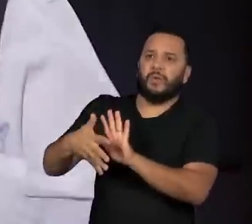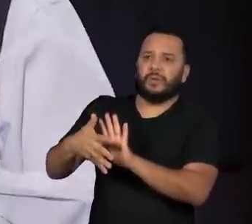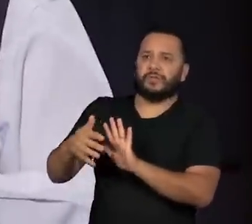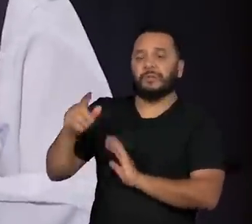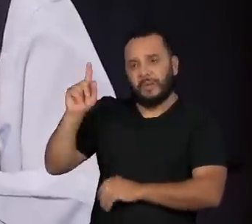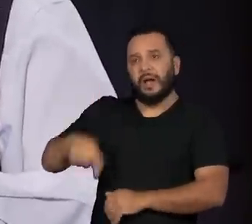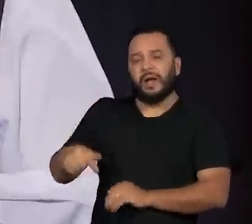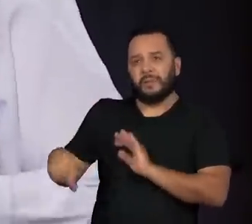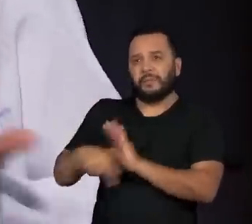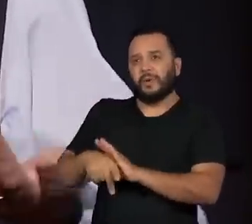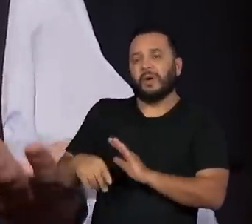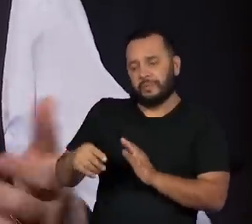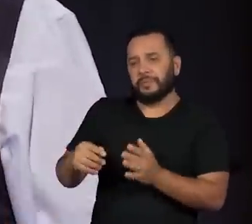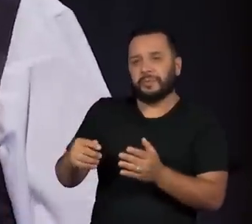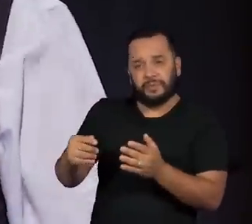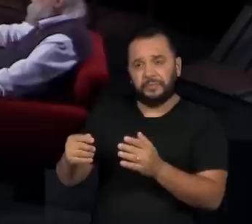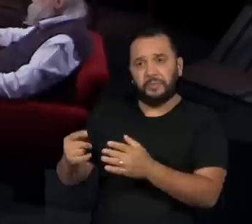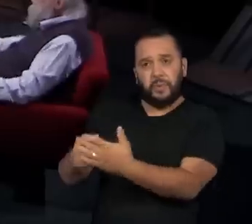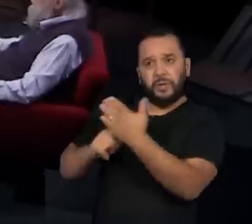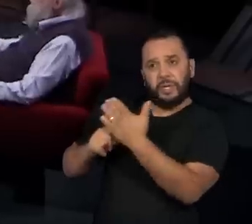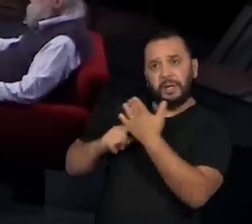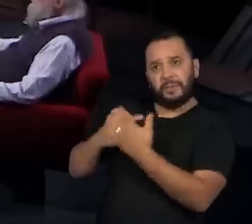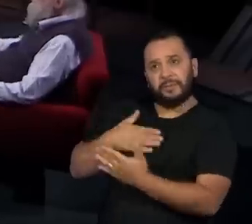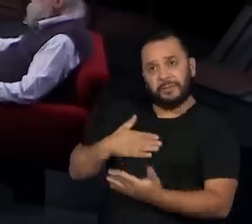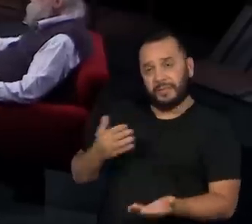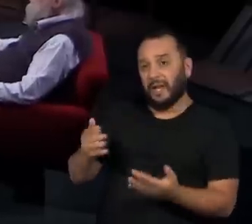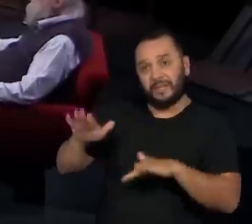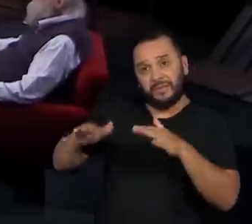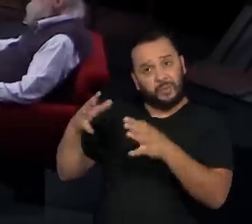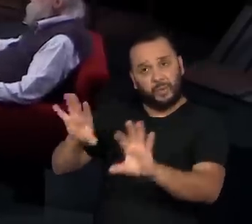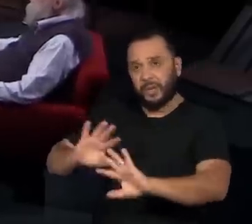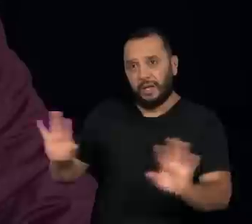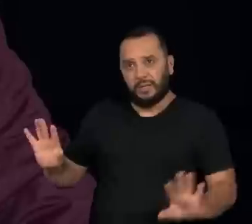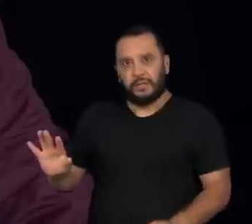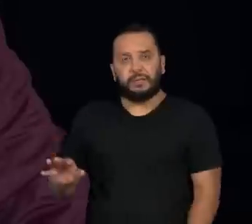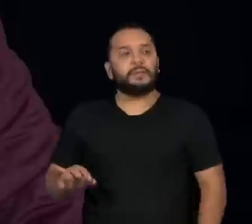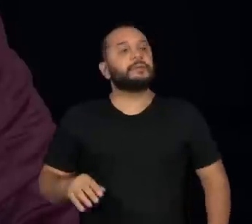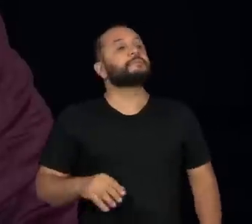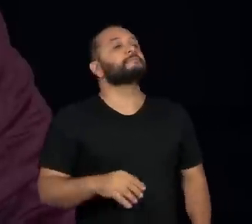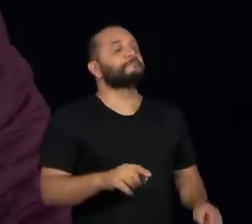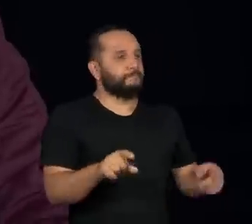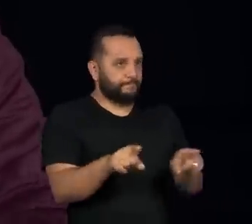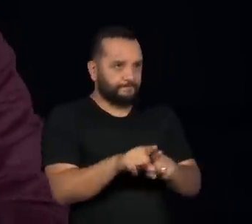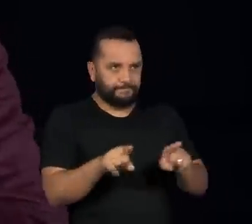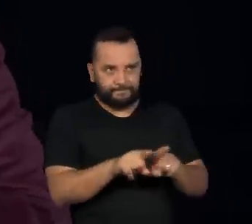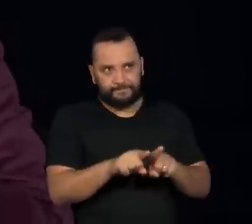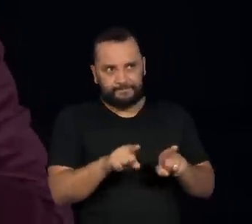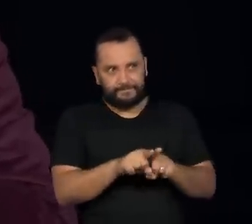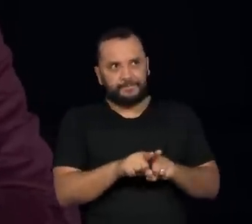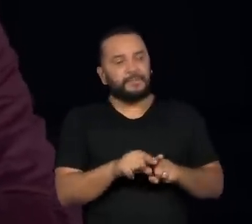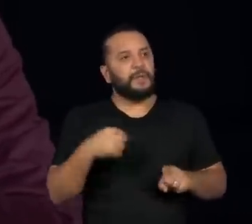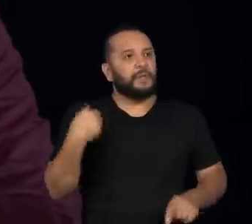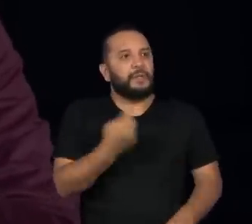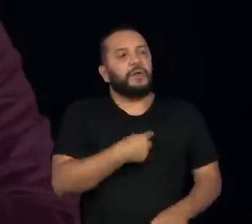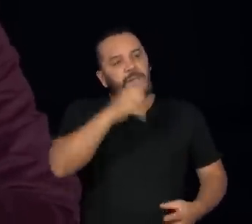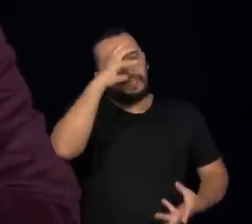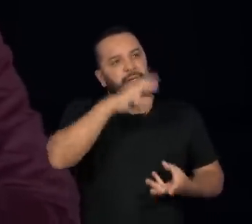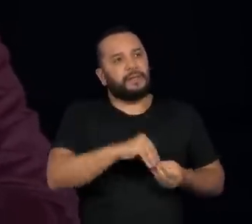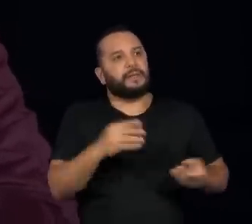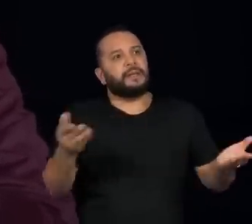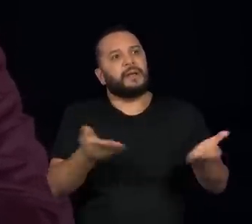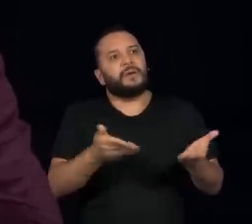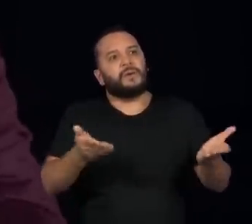parte do meu tratamento pode ser que eu não o quê Eu acho que você tá falando de uma maneira muito clara para eles o que a gente tem é que entender agora